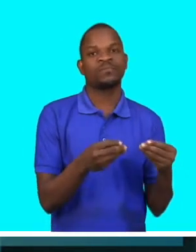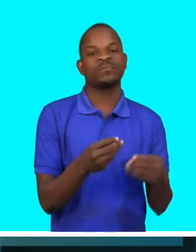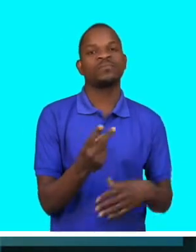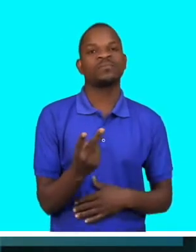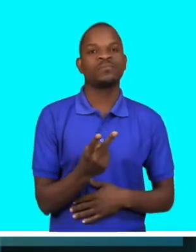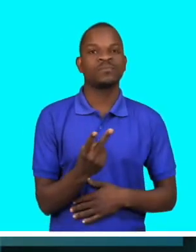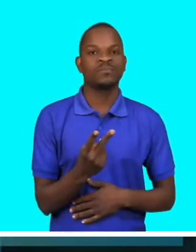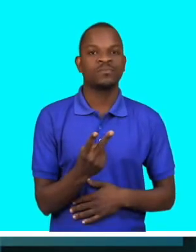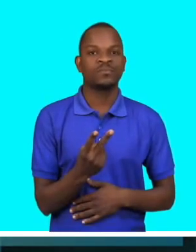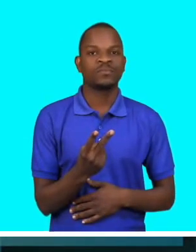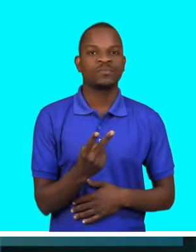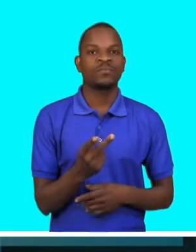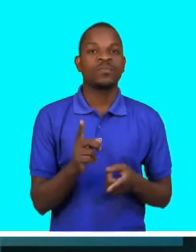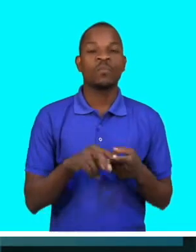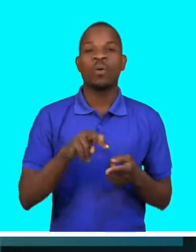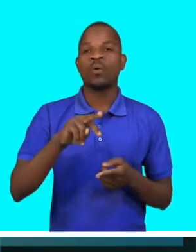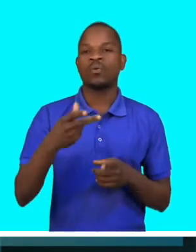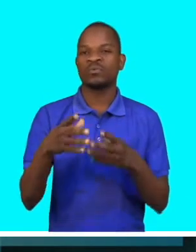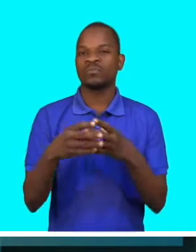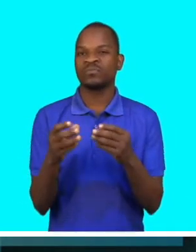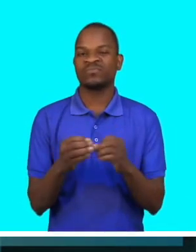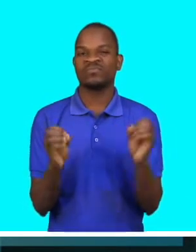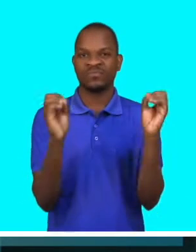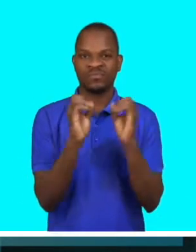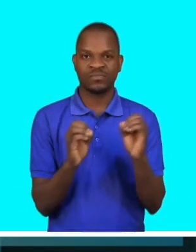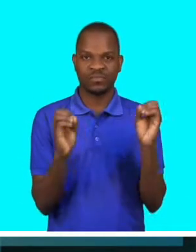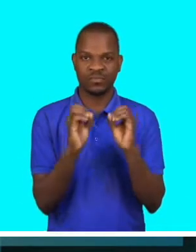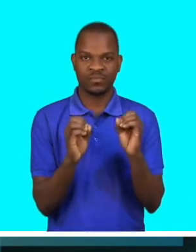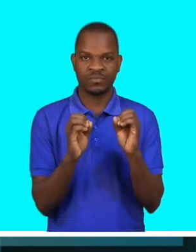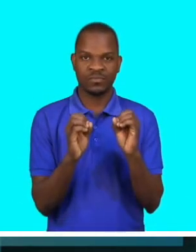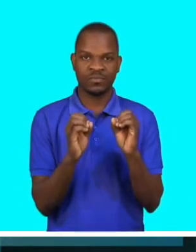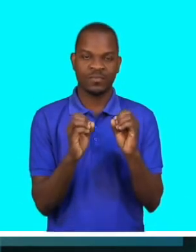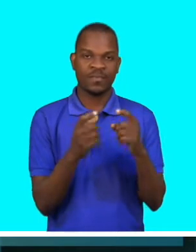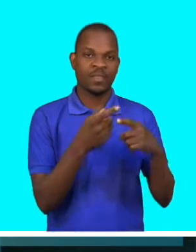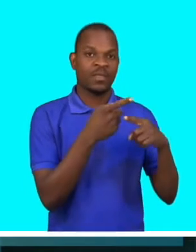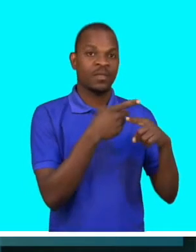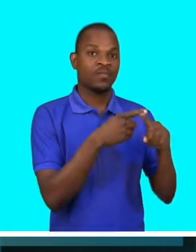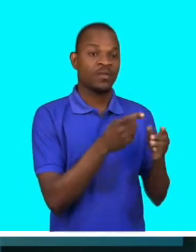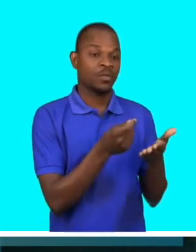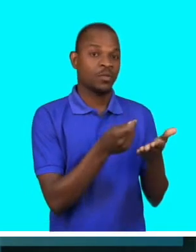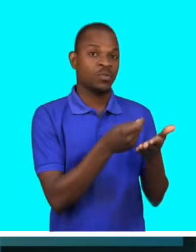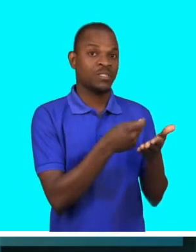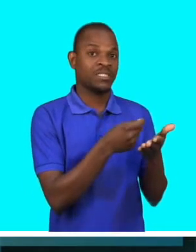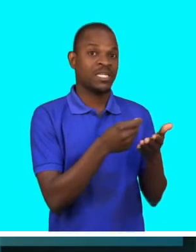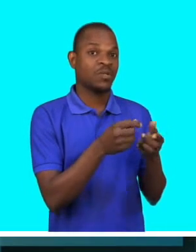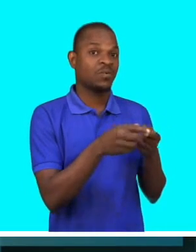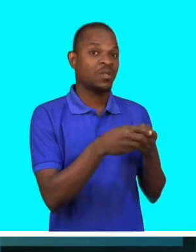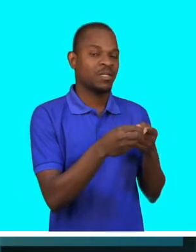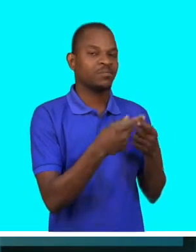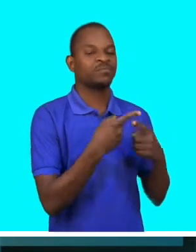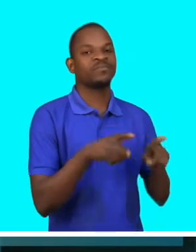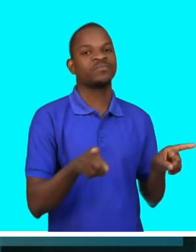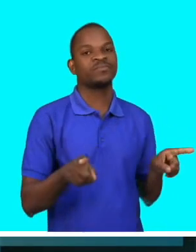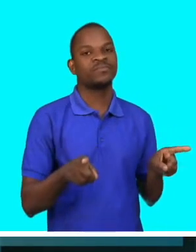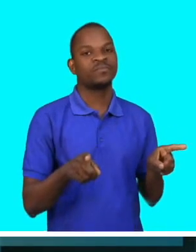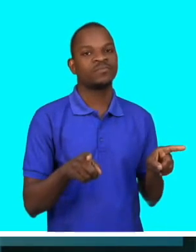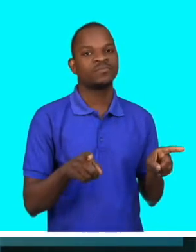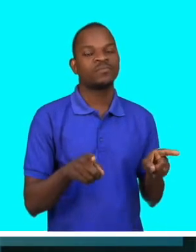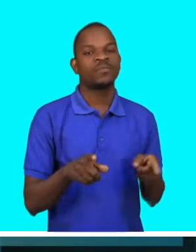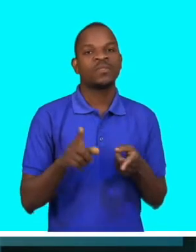somente. Não entra nenhum outro tipo de instrumento. Diferente do desenho grafite. grafite. E